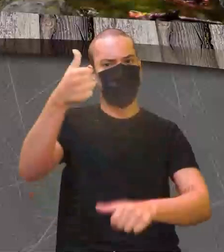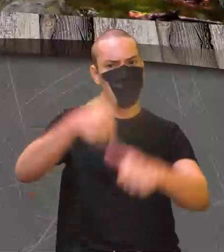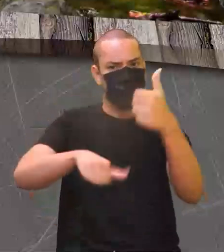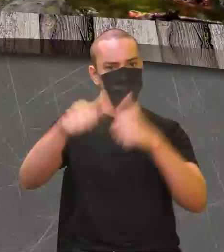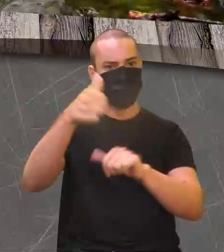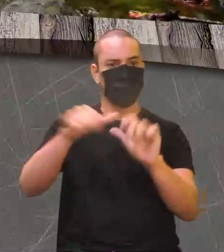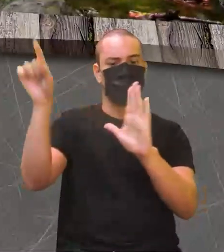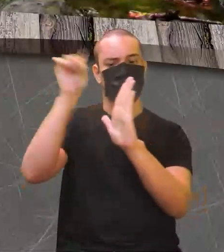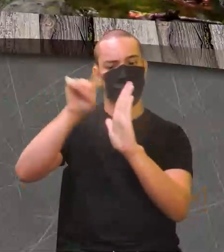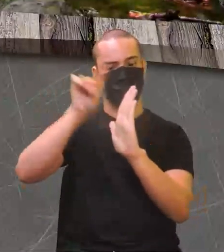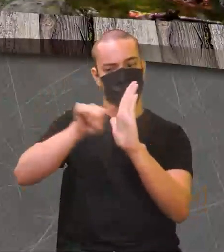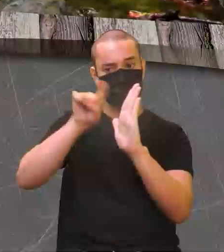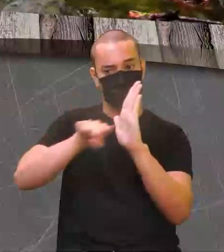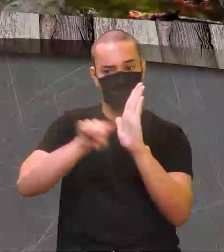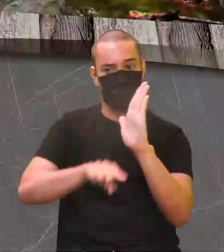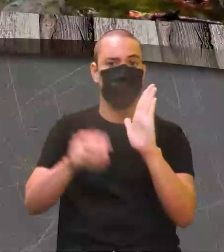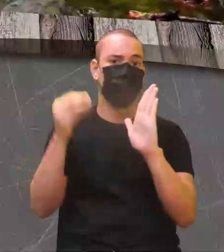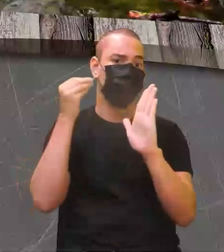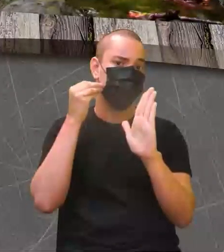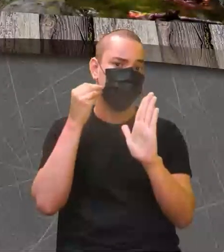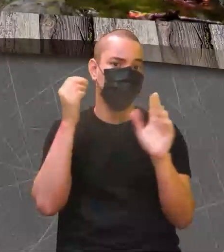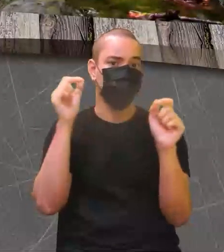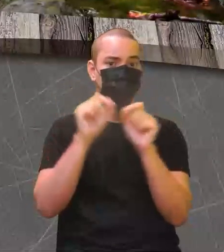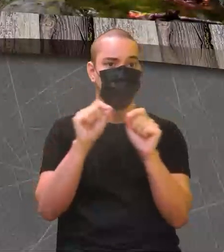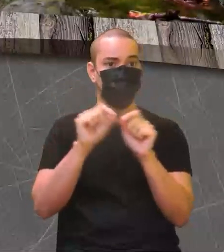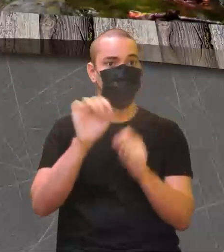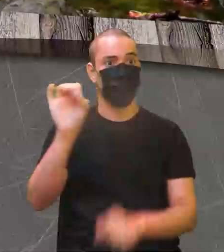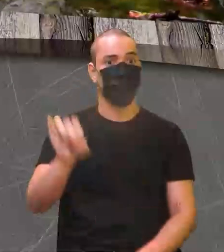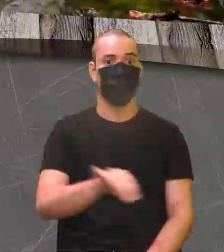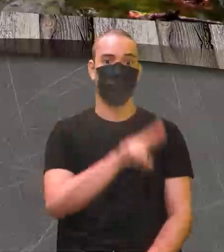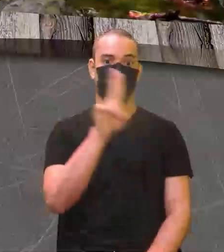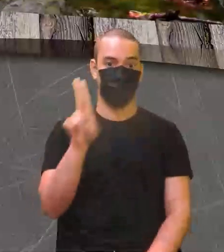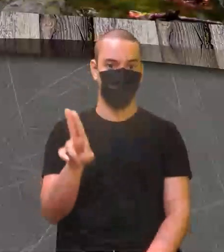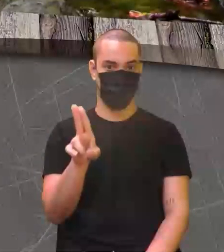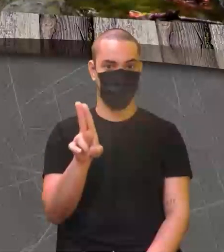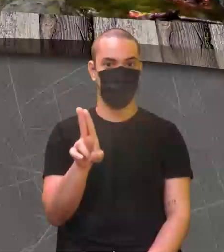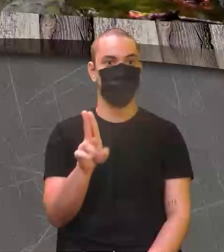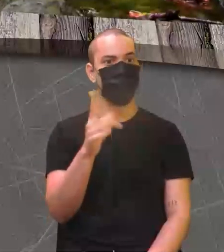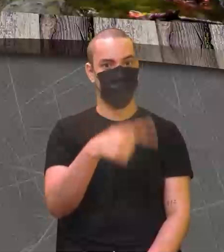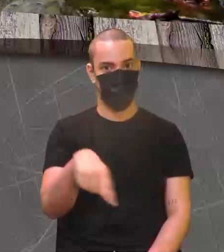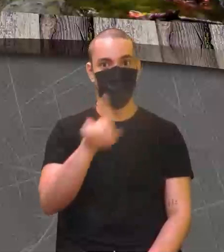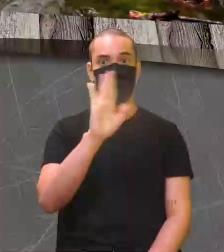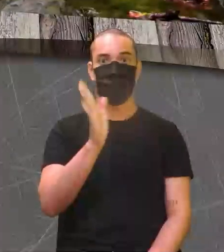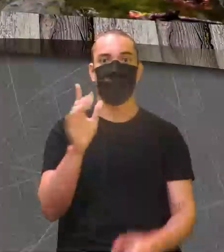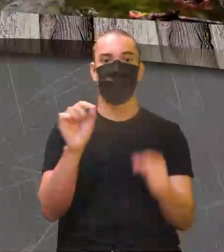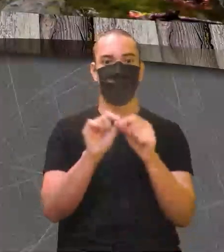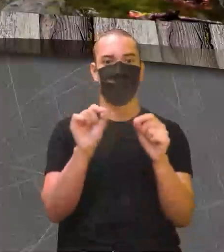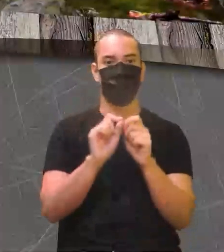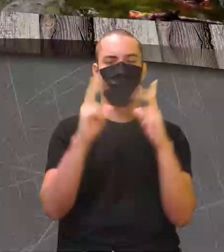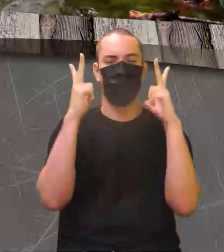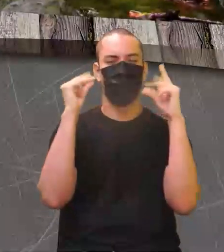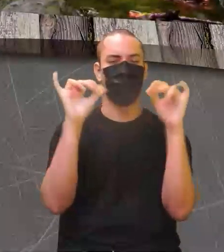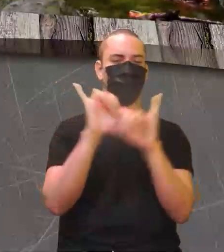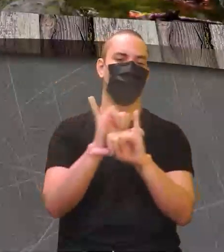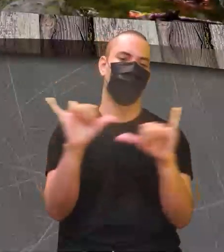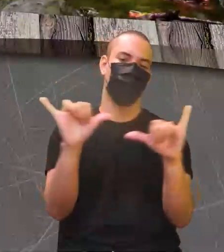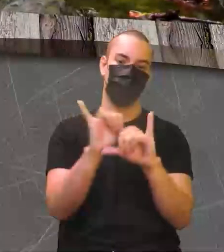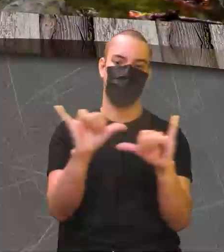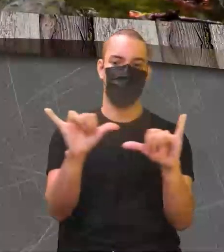analisando as questões e tentando fazer, né? Ou, com certeza, você já fizeram aí tranquilamente, tá